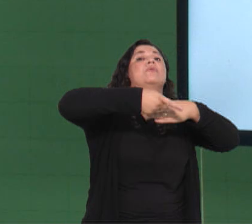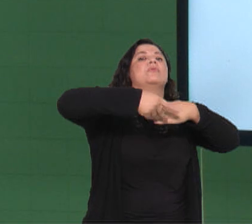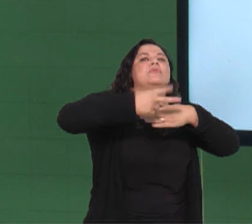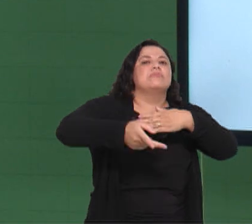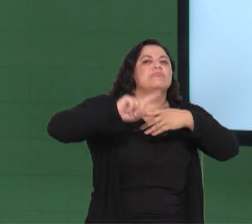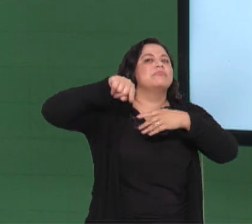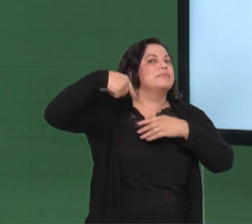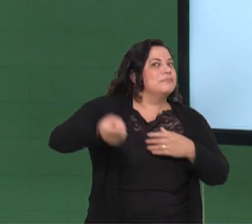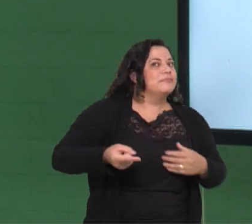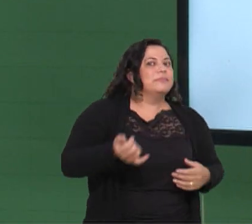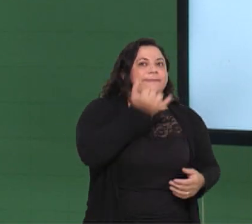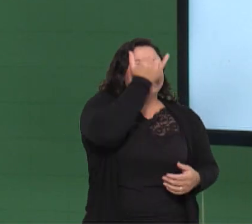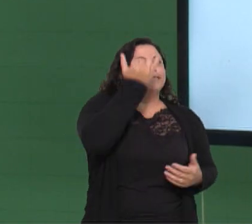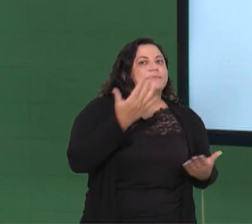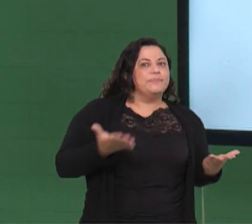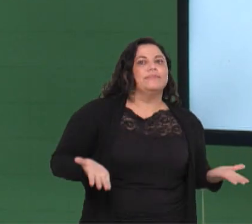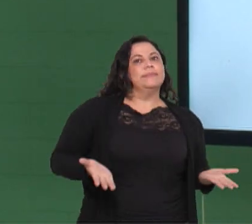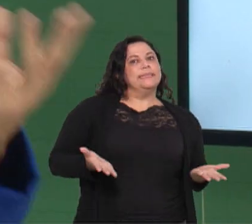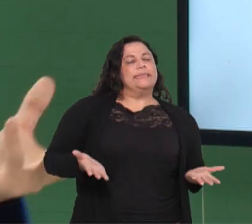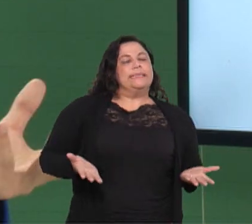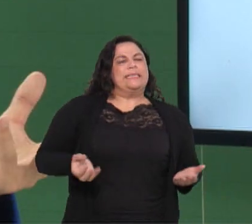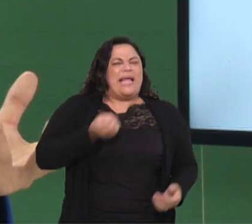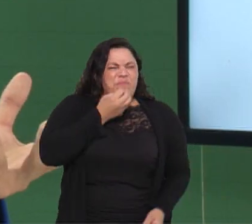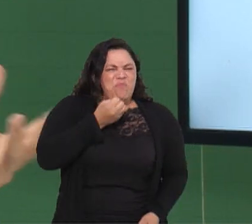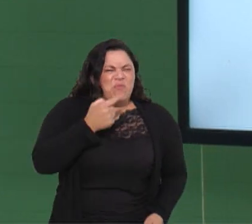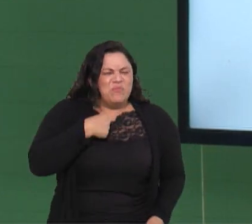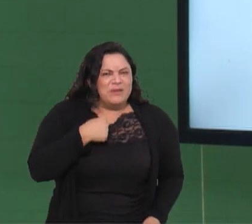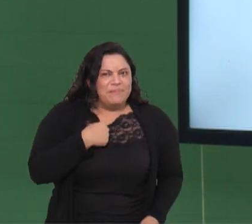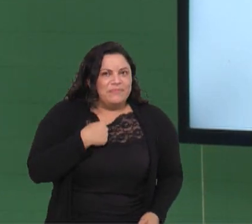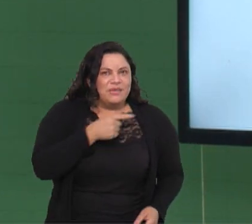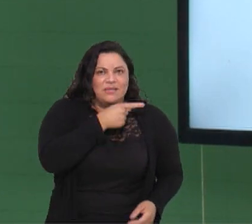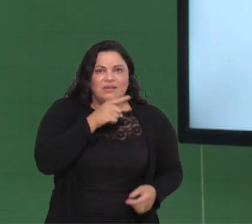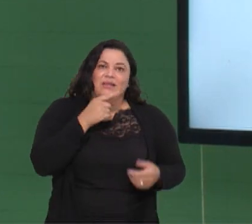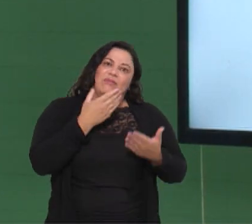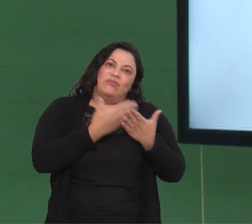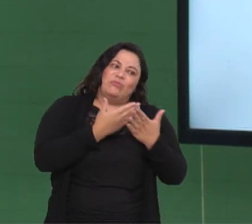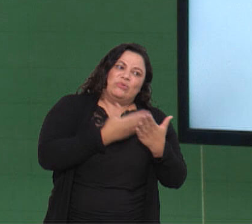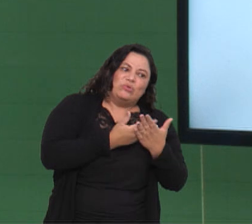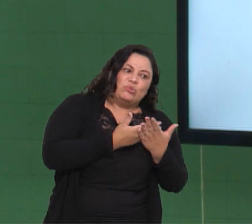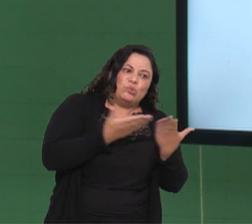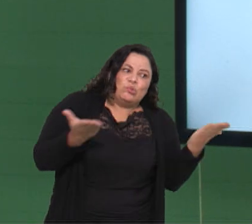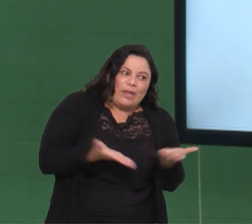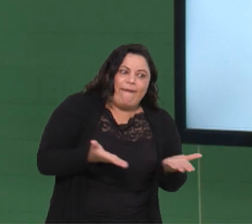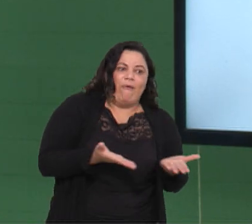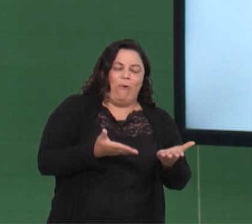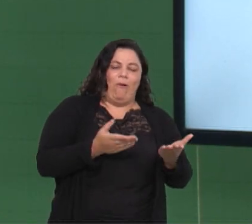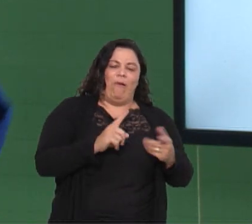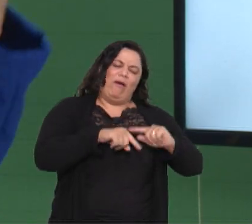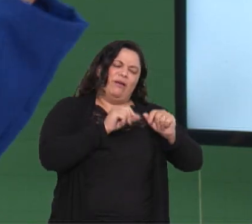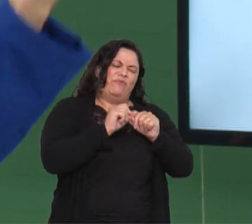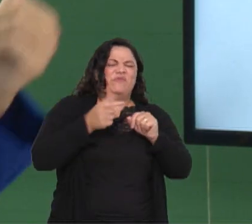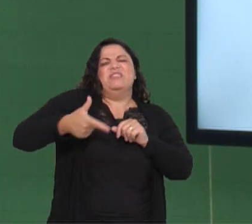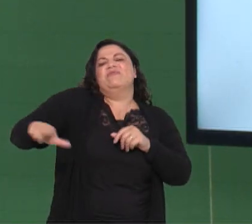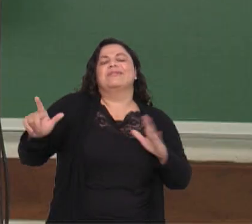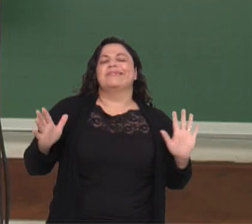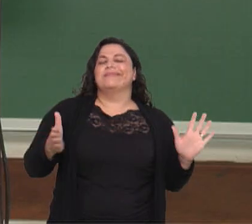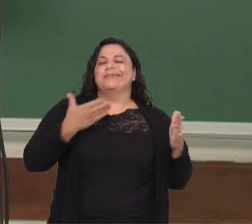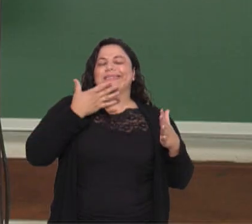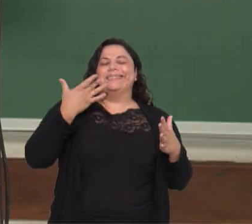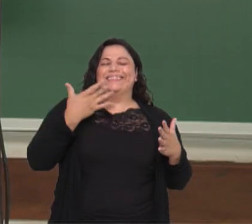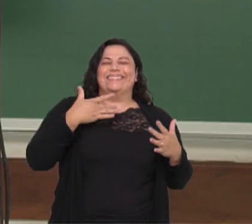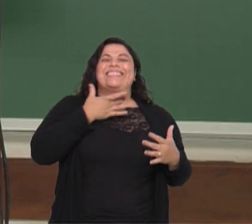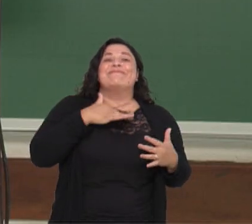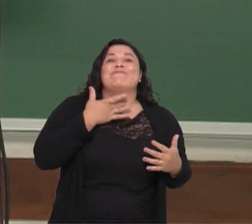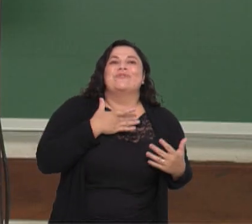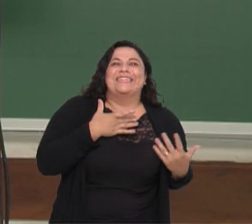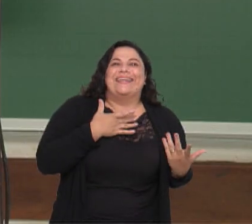É bom para mim no curto prazo, porque eu não estudo e faço outras coisas, só que a longo prazo vai ser ruim. Já quando você utiliza a parte